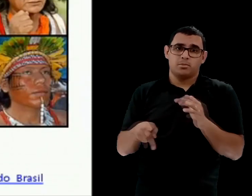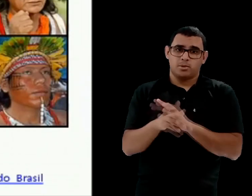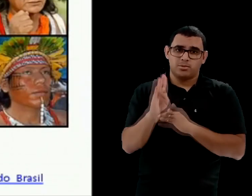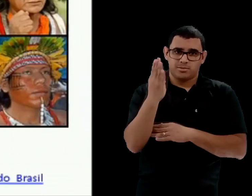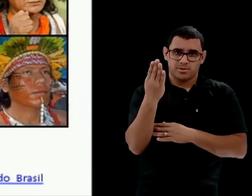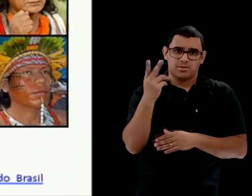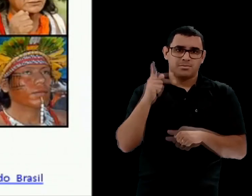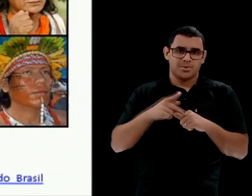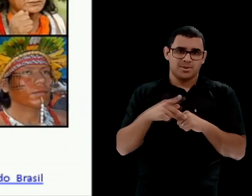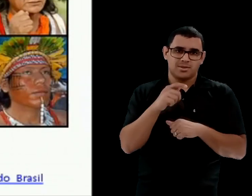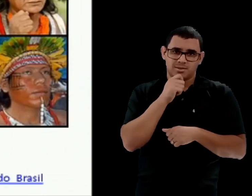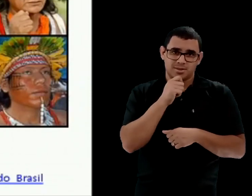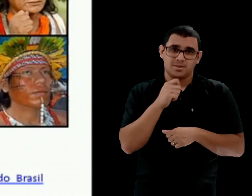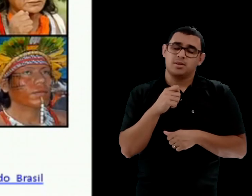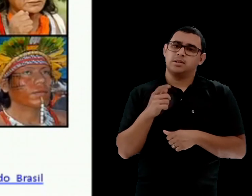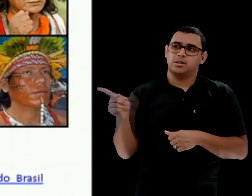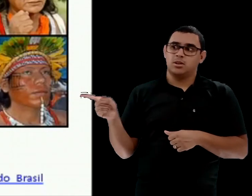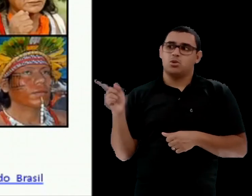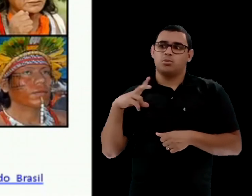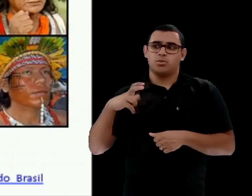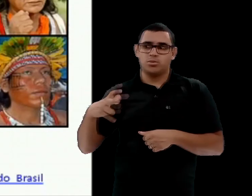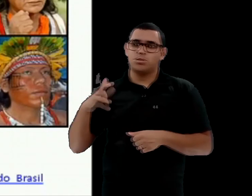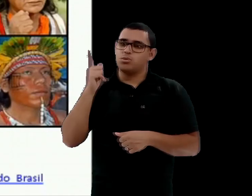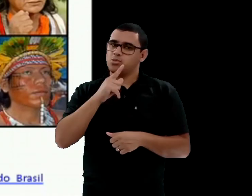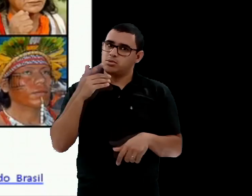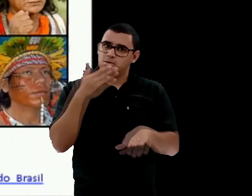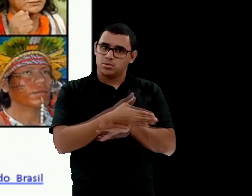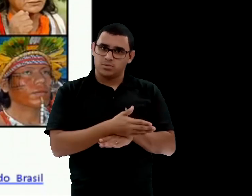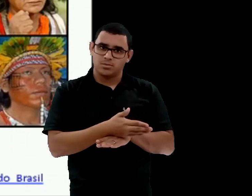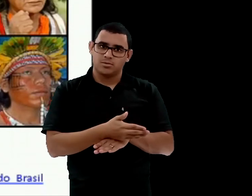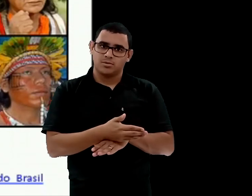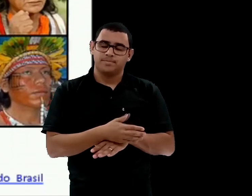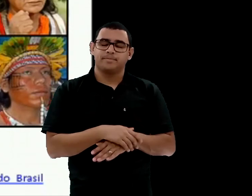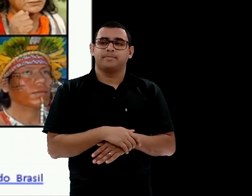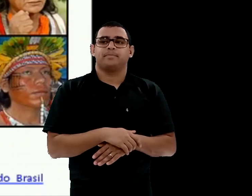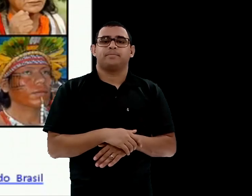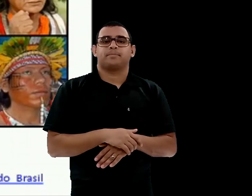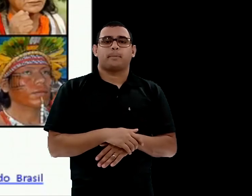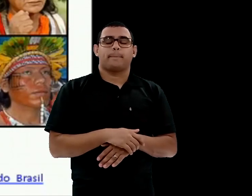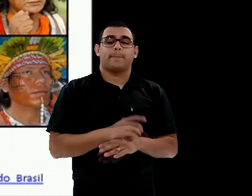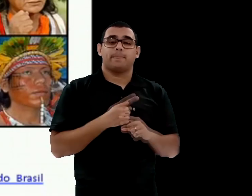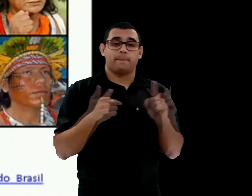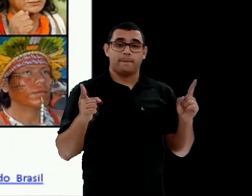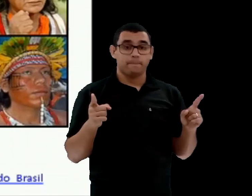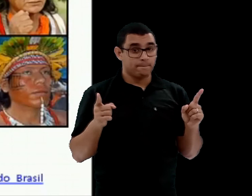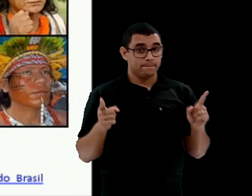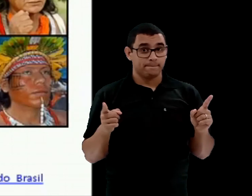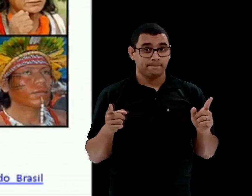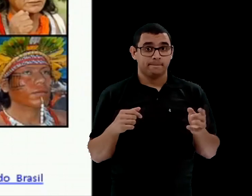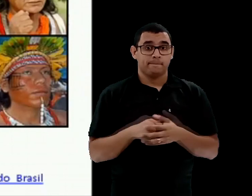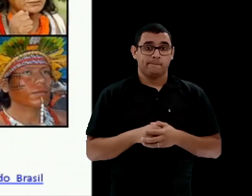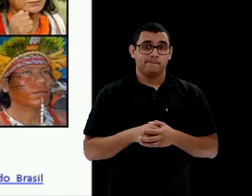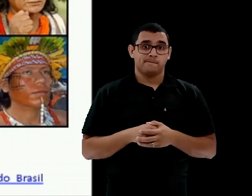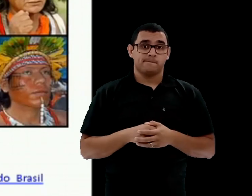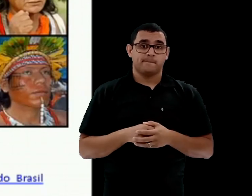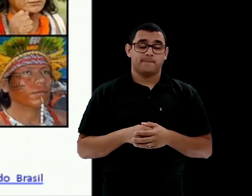então baseadas ainda na madeira ou na pedra, e aí isso daria uma grande vantagem para os portugueses ou para os espanhóis. Mas,